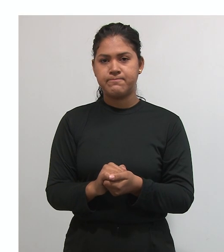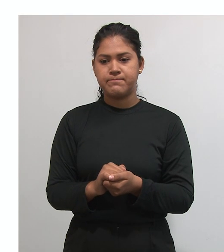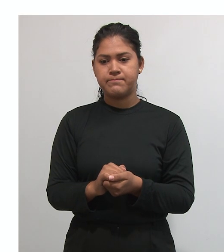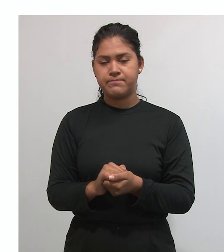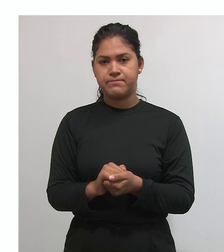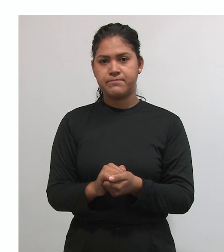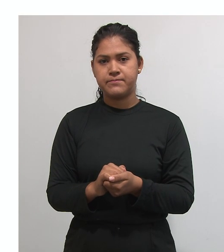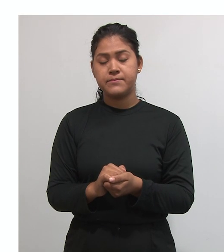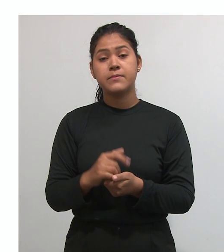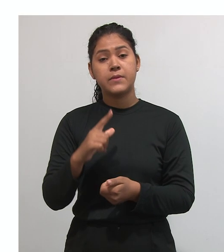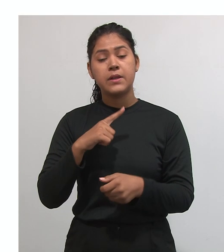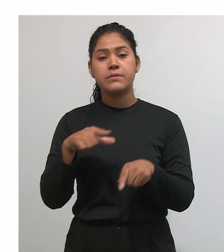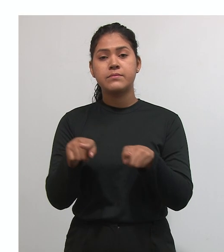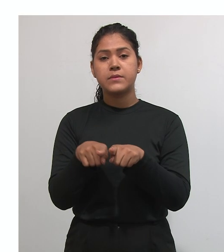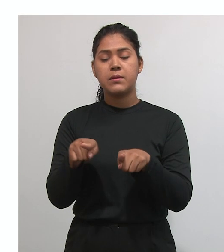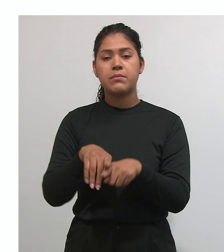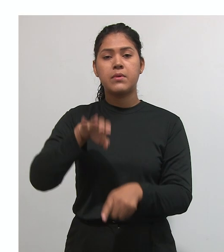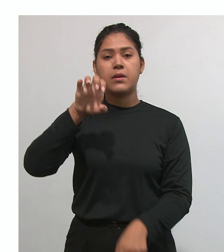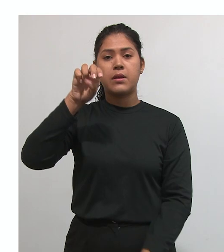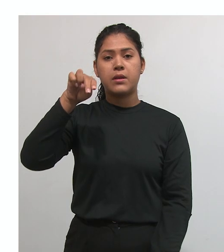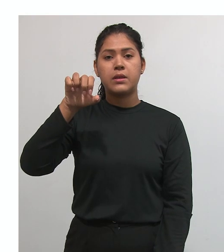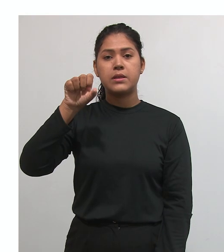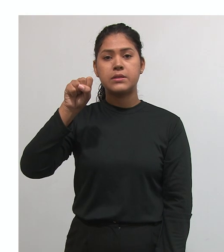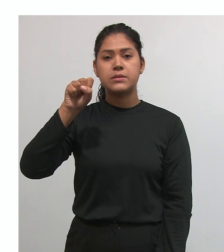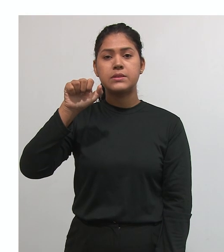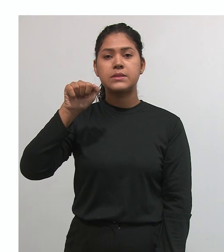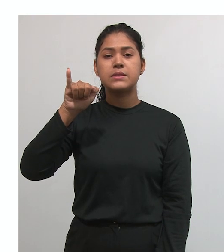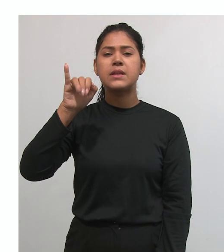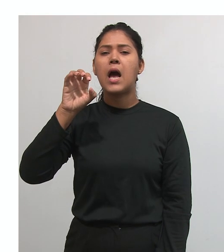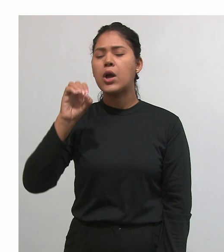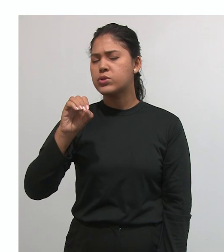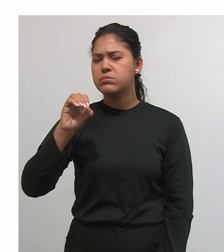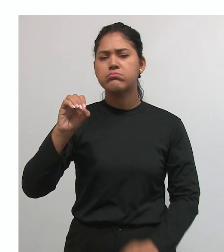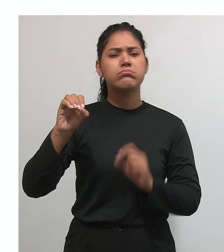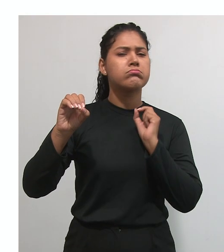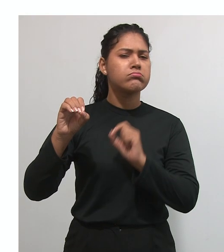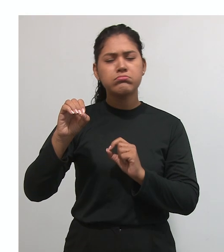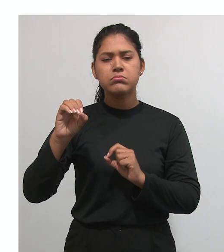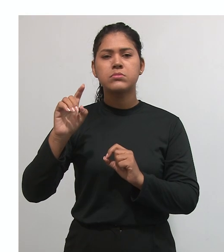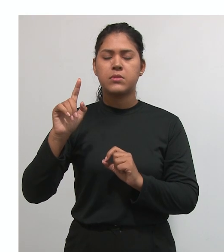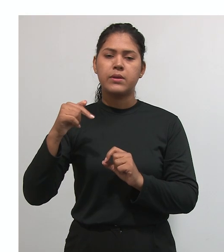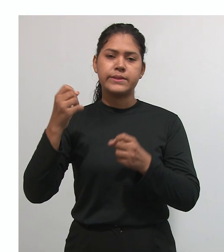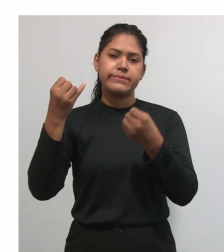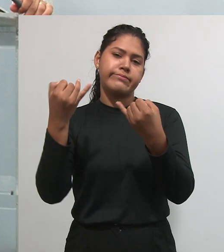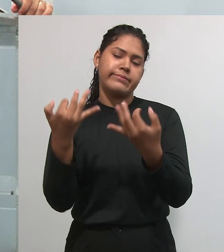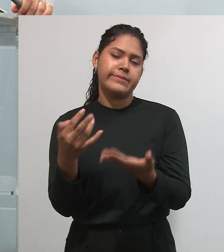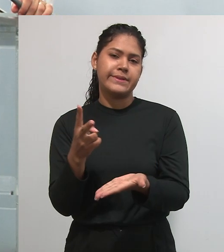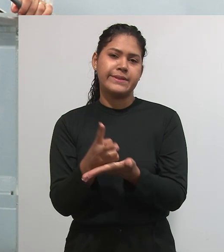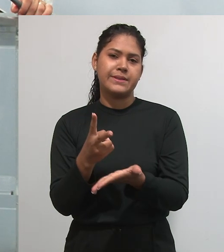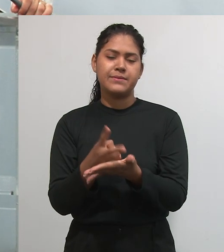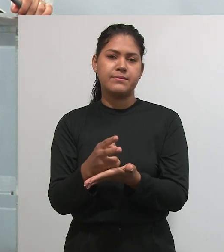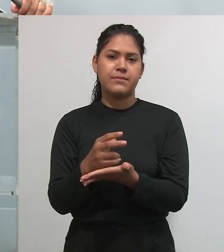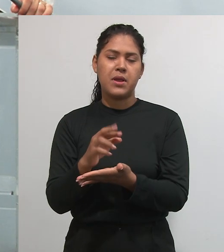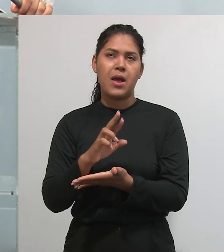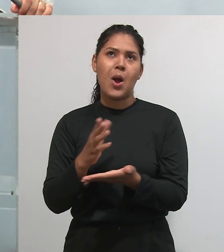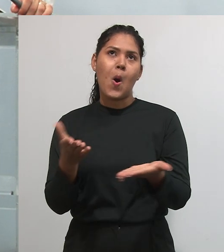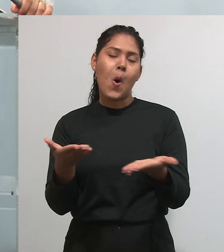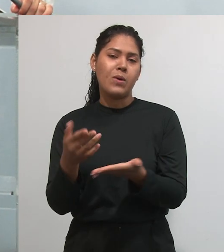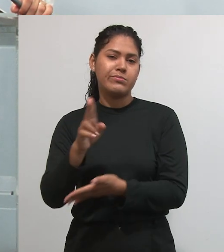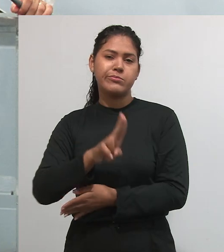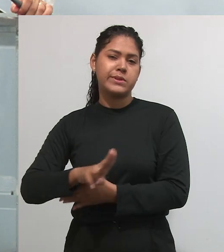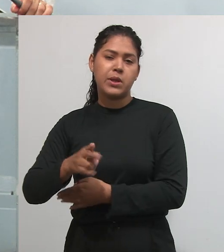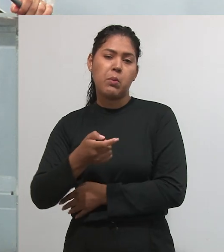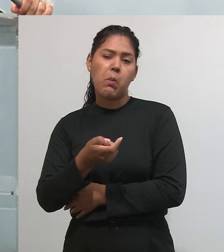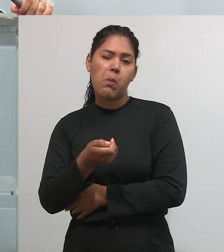outra maneira são os ensaios. Tá. Os ensaios, eu costumo brincar que não estão muito na moda